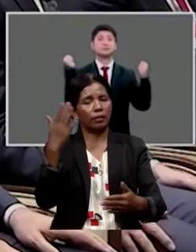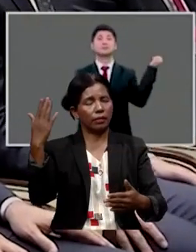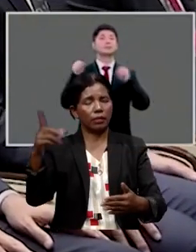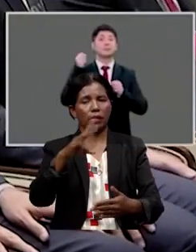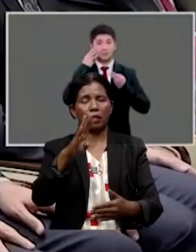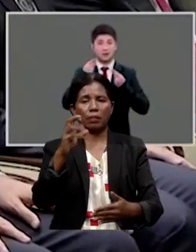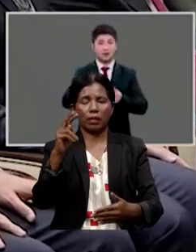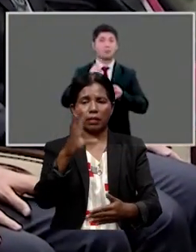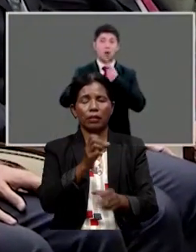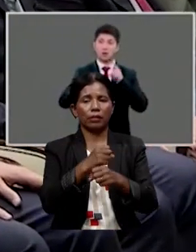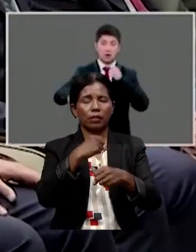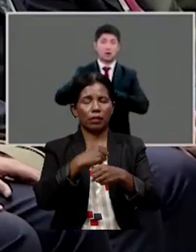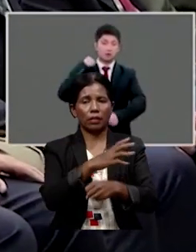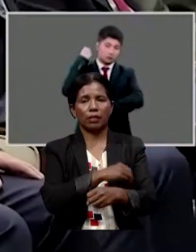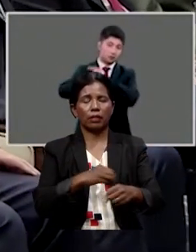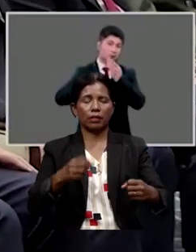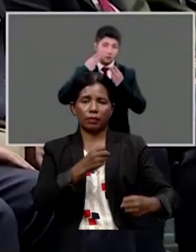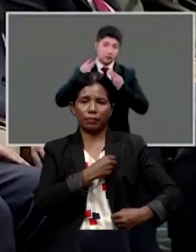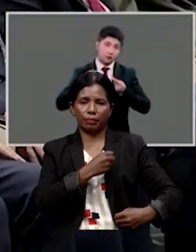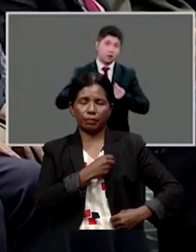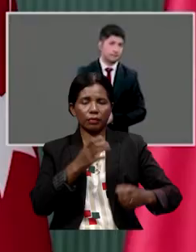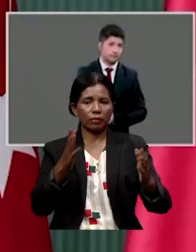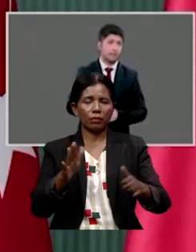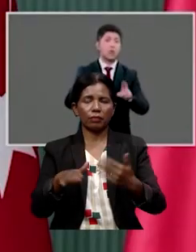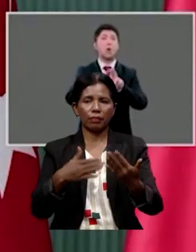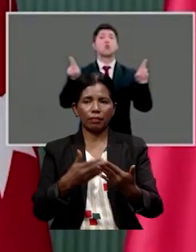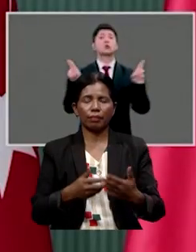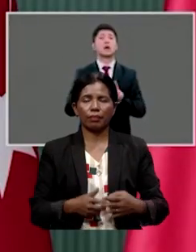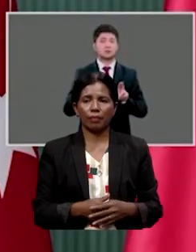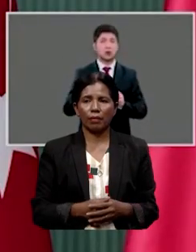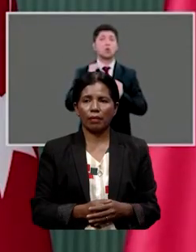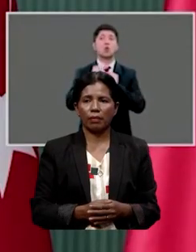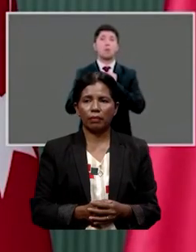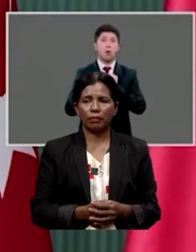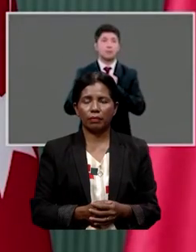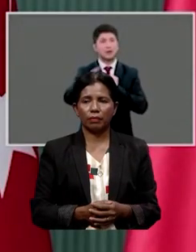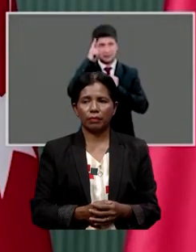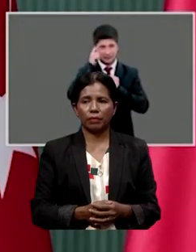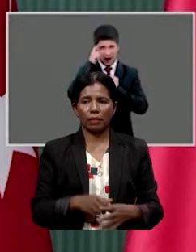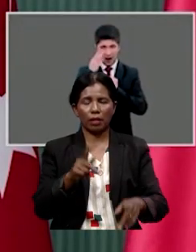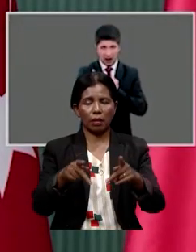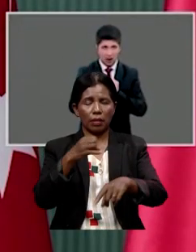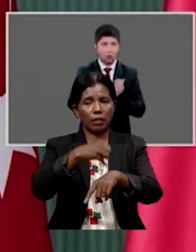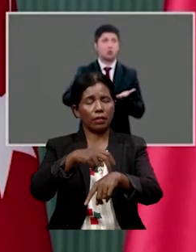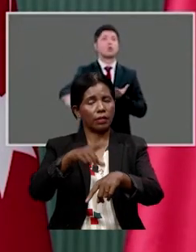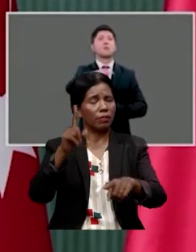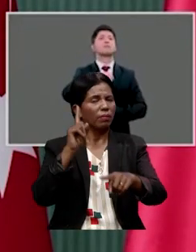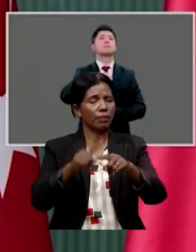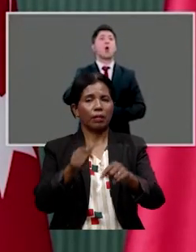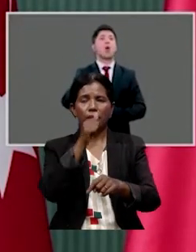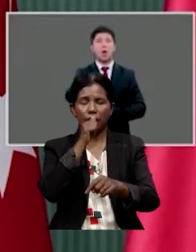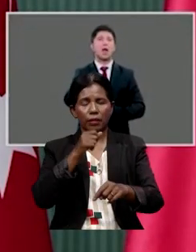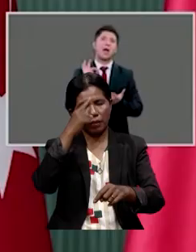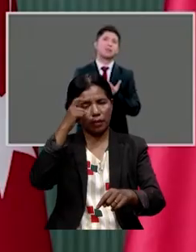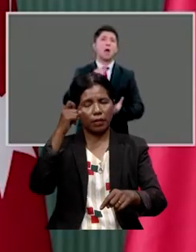Líbano, nebehalo alvo militante Sira Hezbollah. Arası toplum Comunidade internacional, la vela no no, tamba